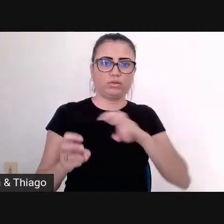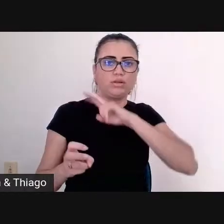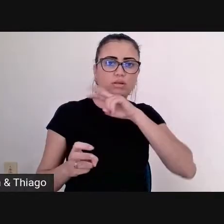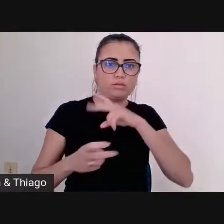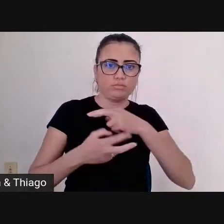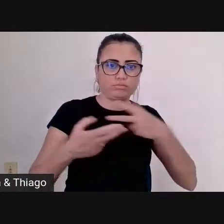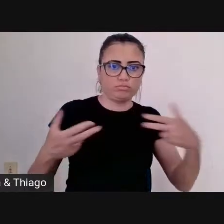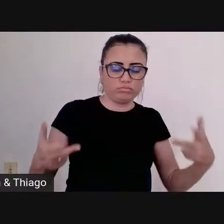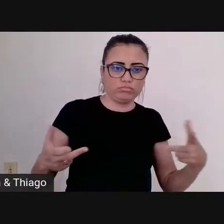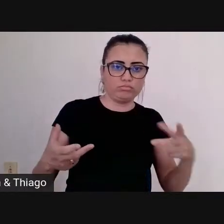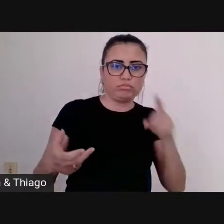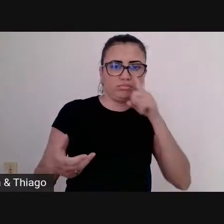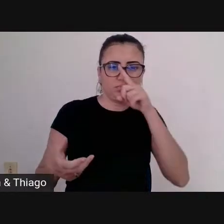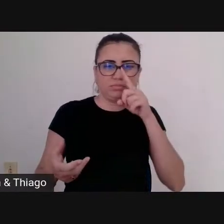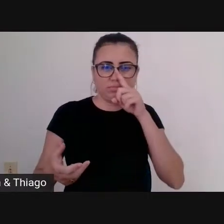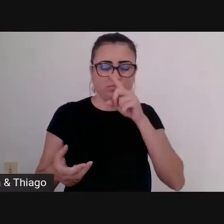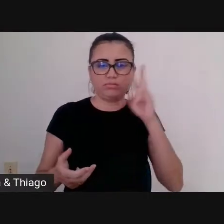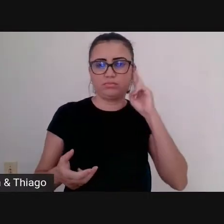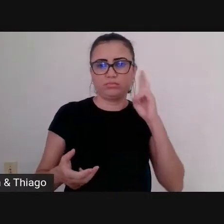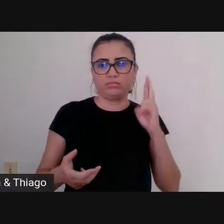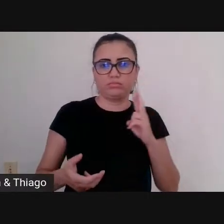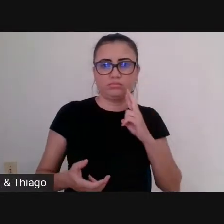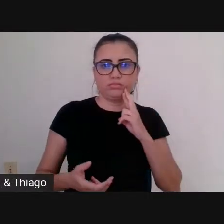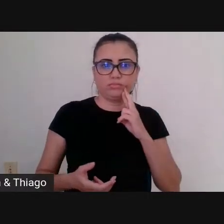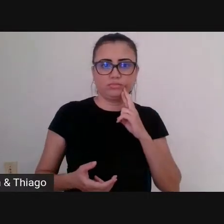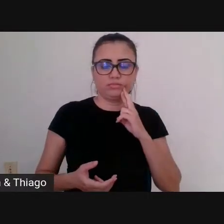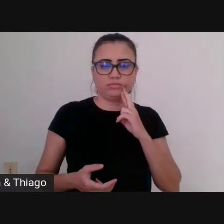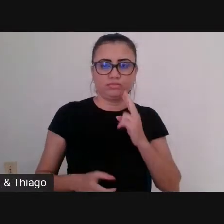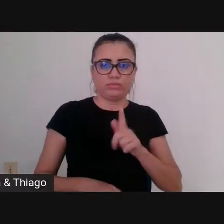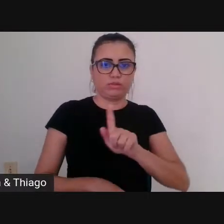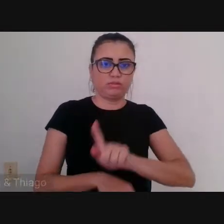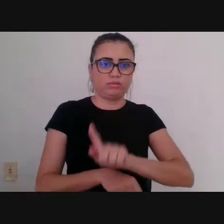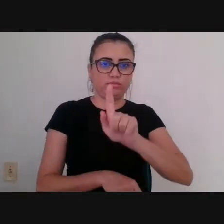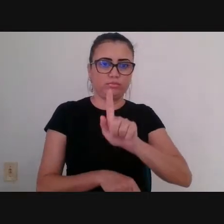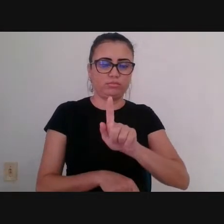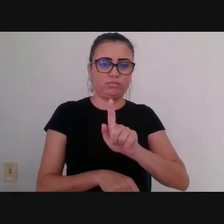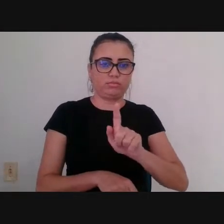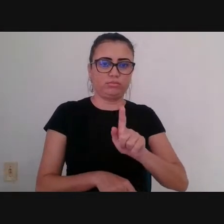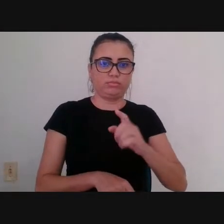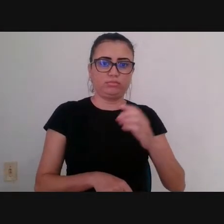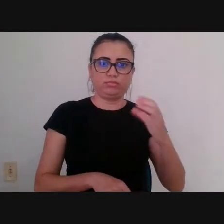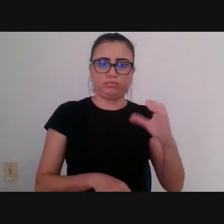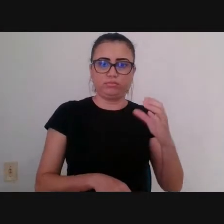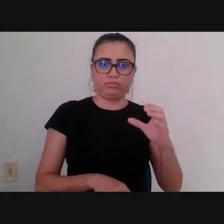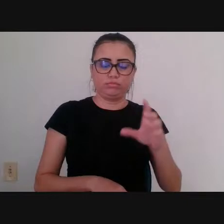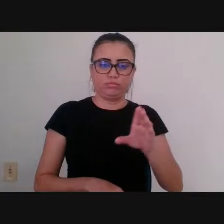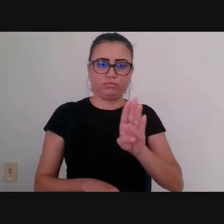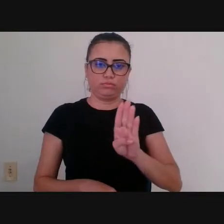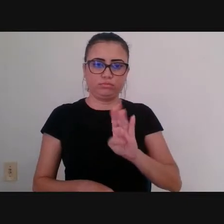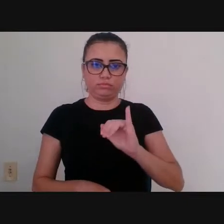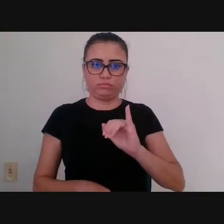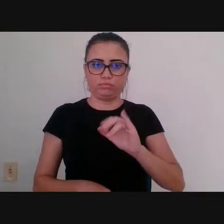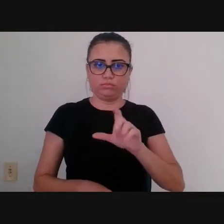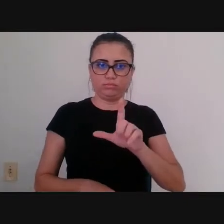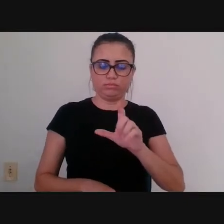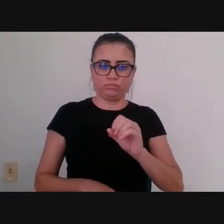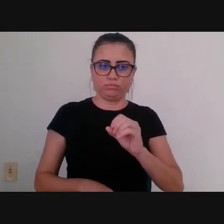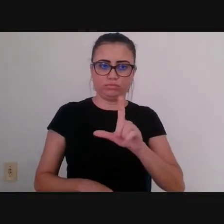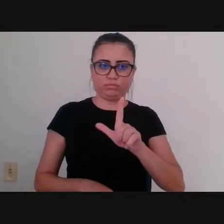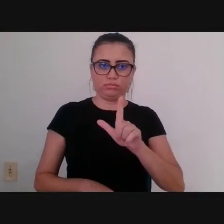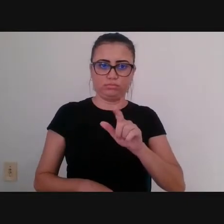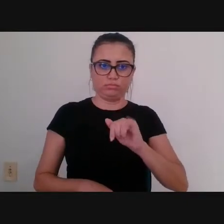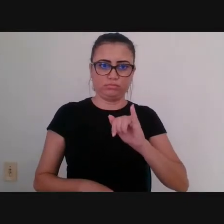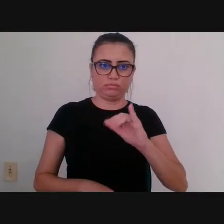Rondônia, é o professor Flávio Terracini, graduando em Ciências Biológicas pela São Lucas Educacional, docente dos cursos de